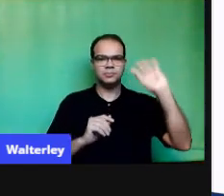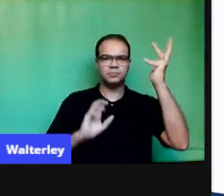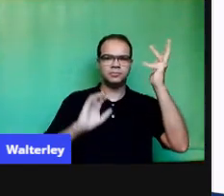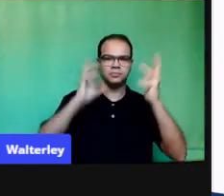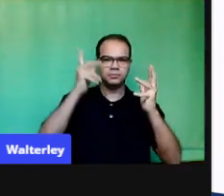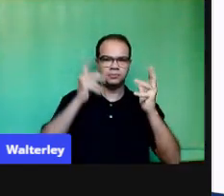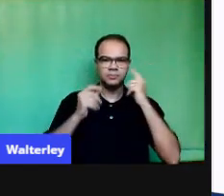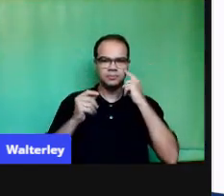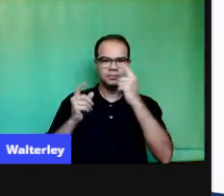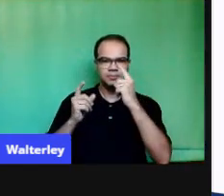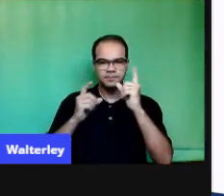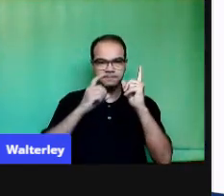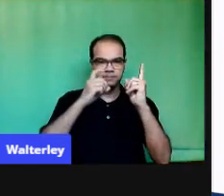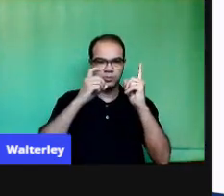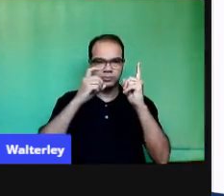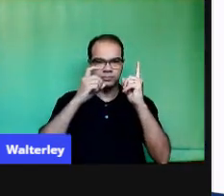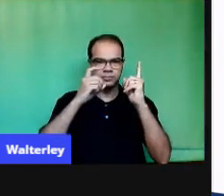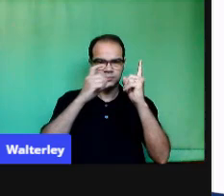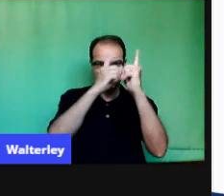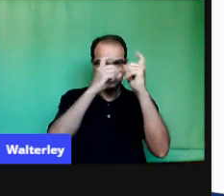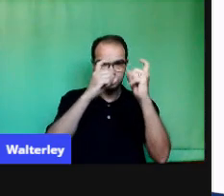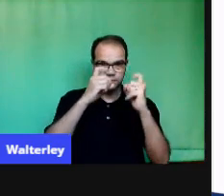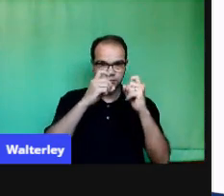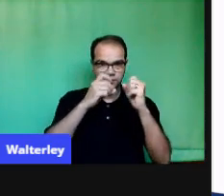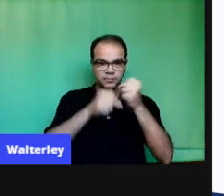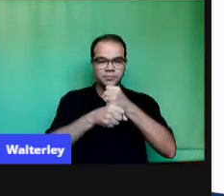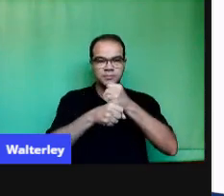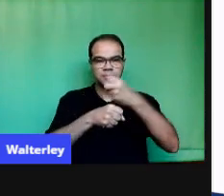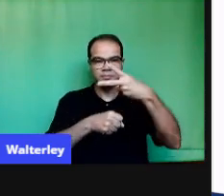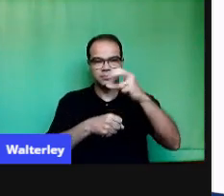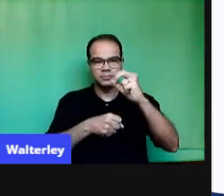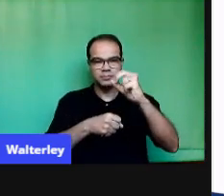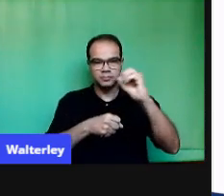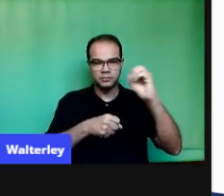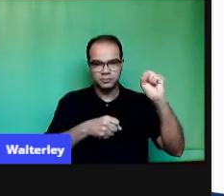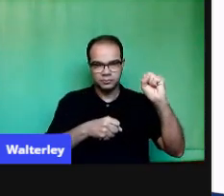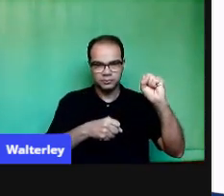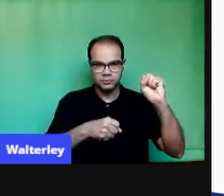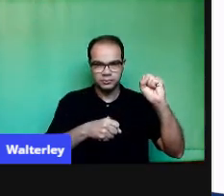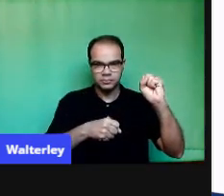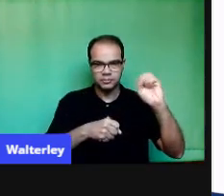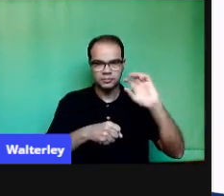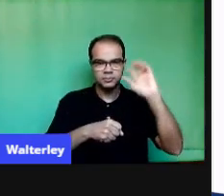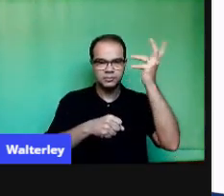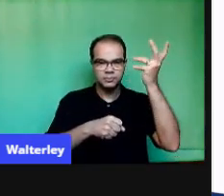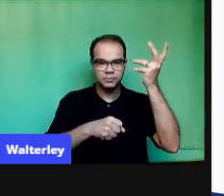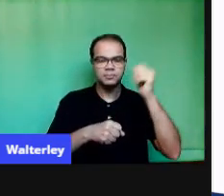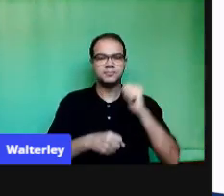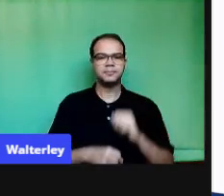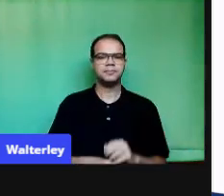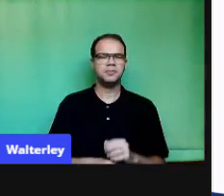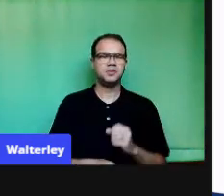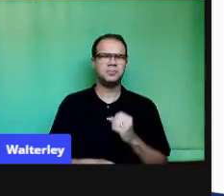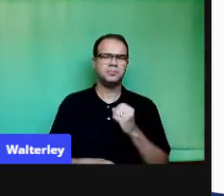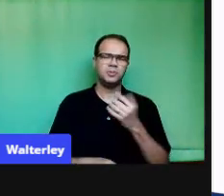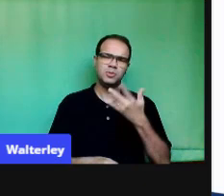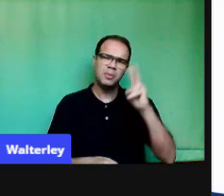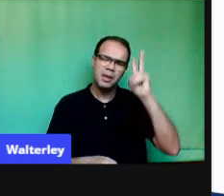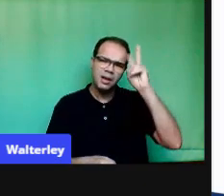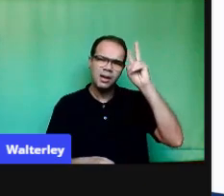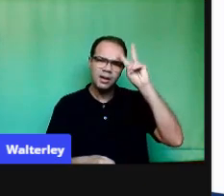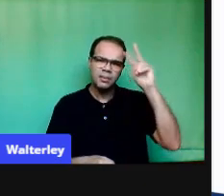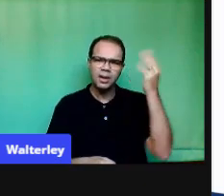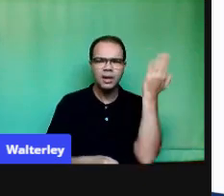do referencial curricular de 2008 e também das orientações de 2015, só para a gente recordar a